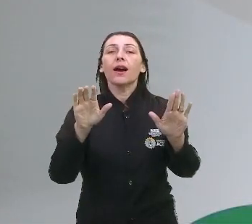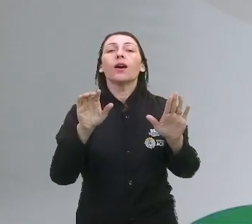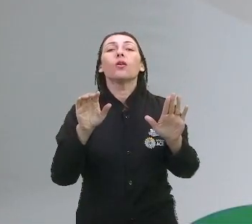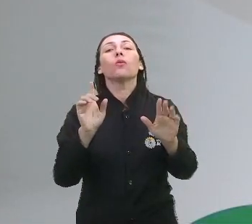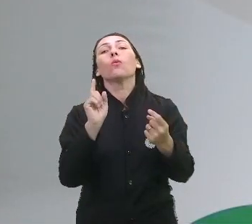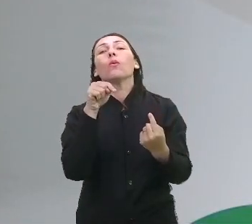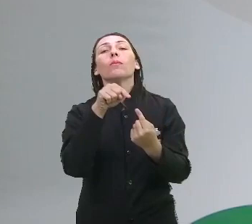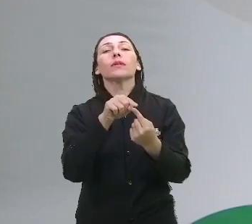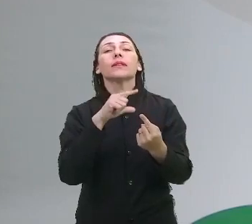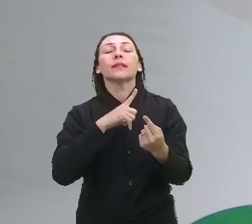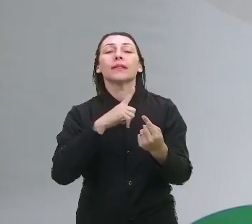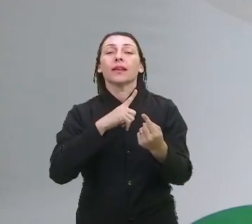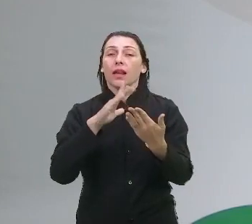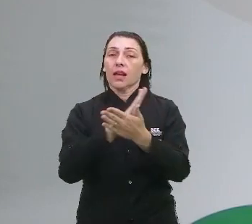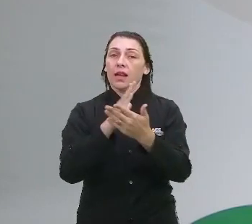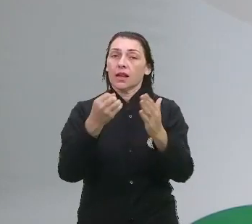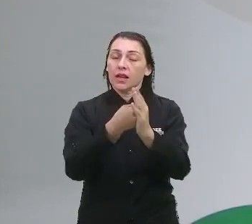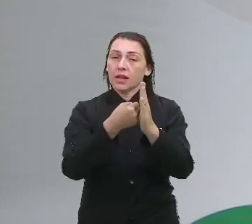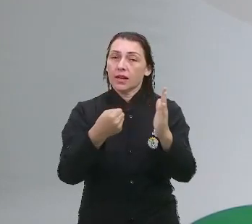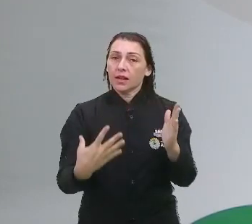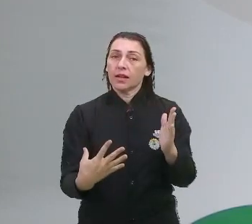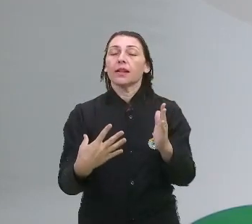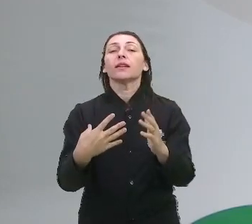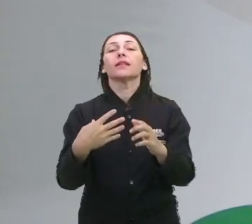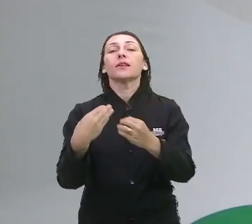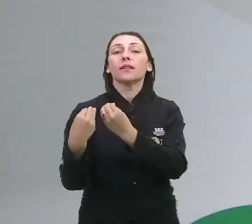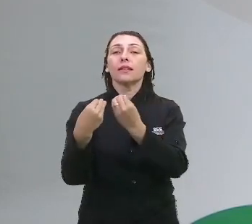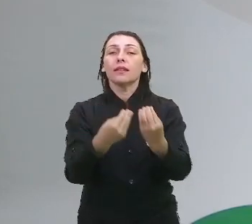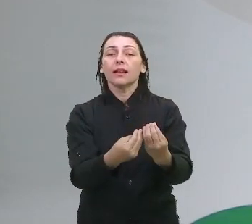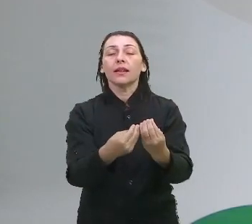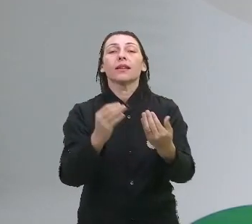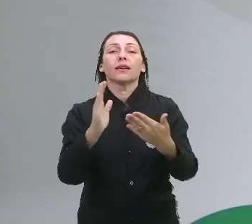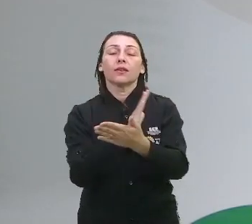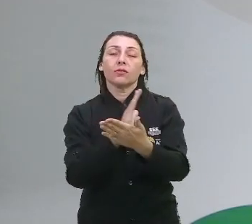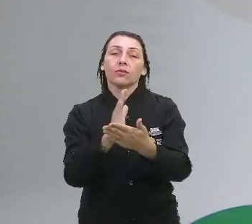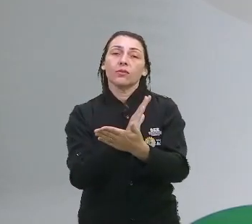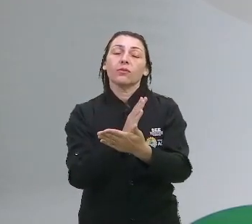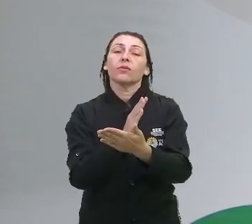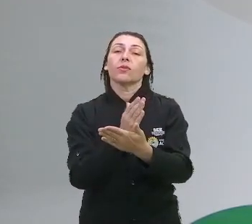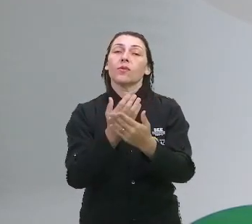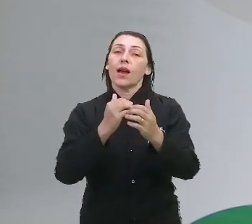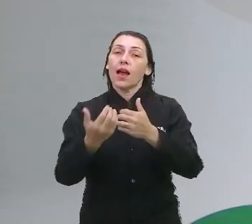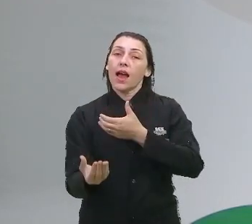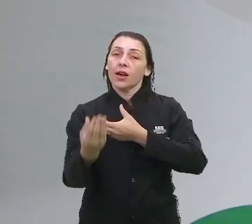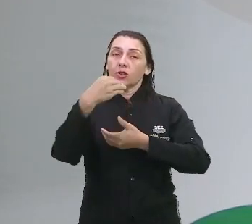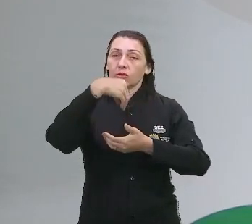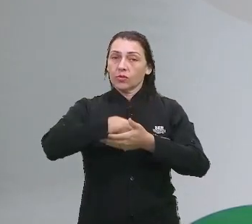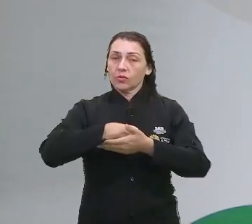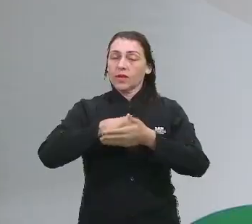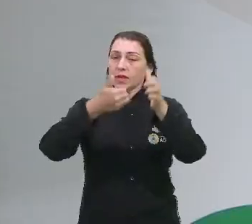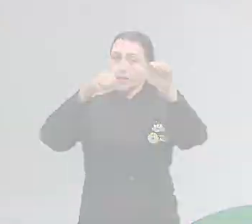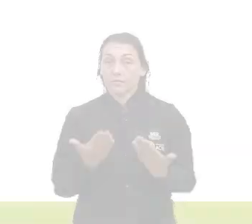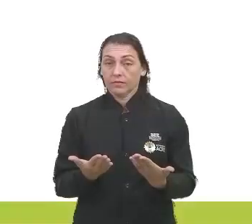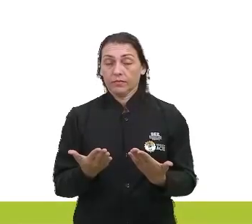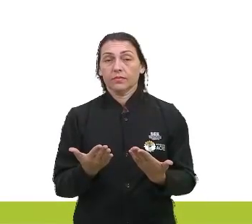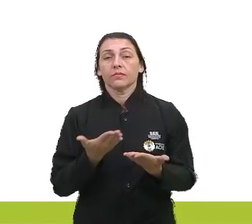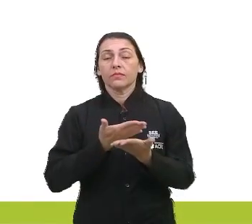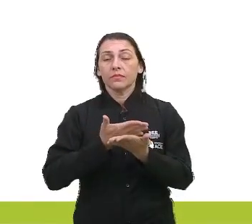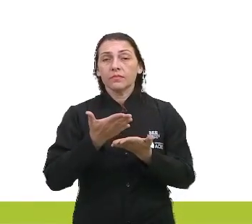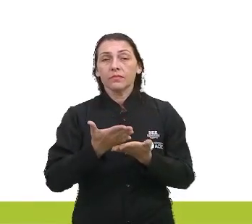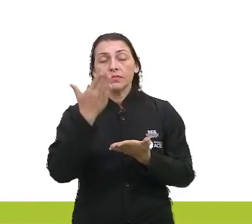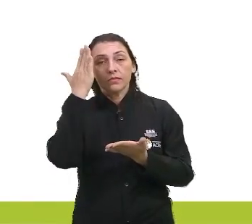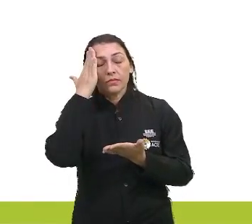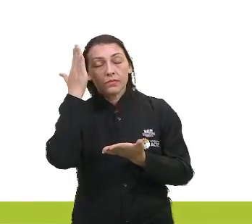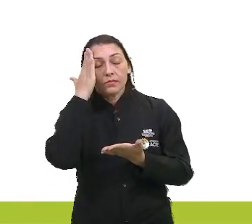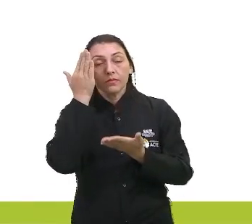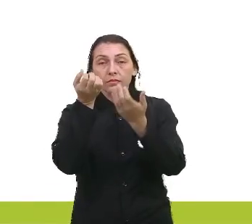para que determinada característica seja atribuída a uma determinada atitude. Então, é esse tipo de análise que a gente já vai fazer. Pressuposto